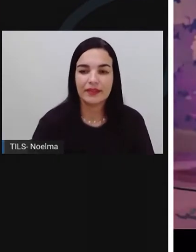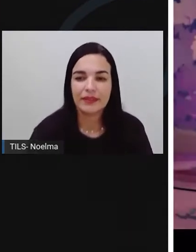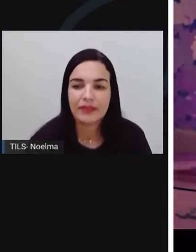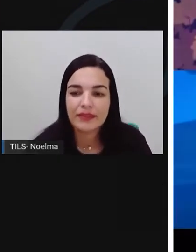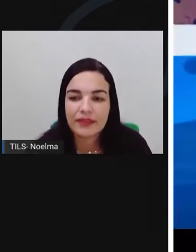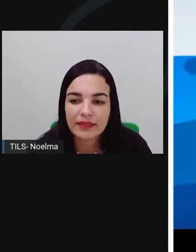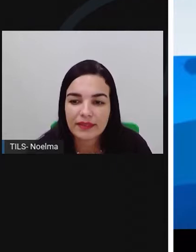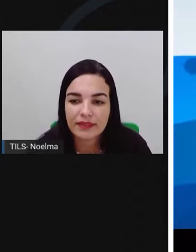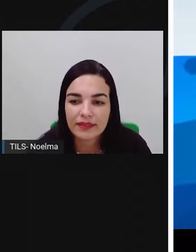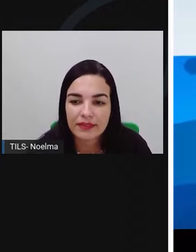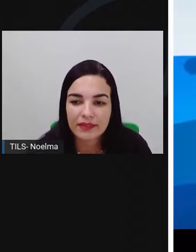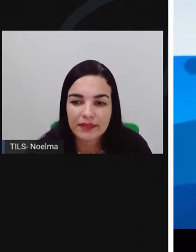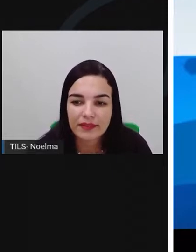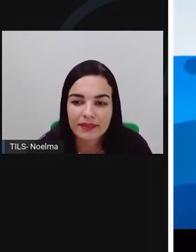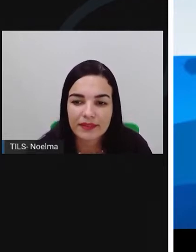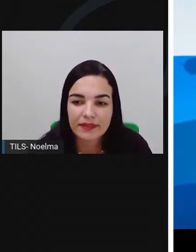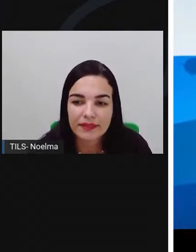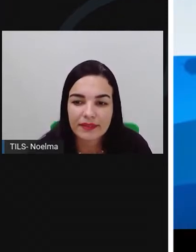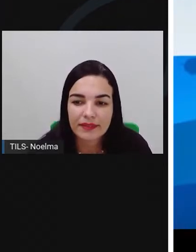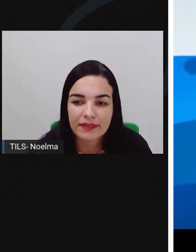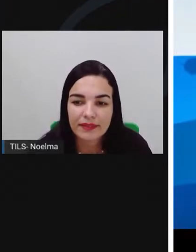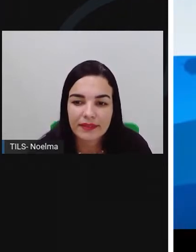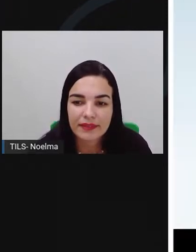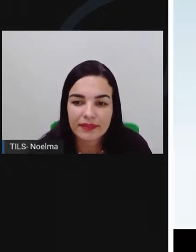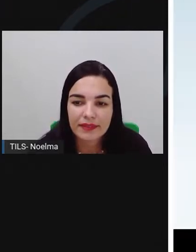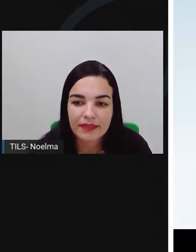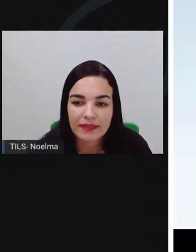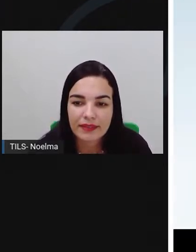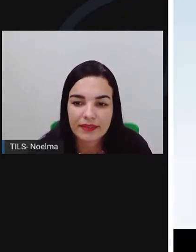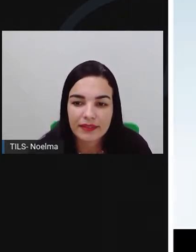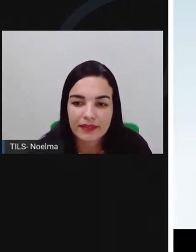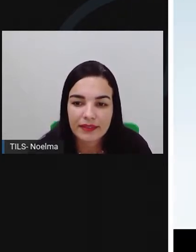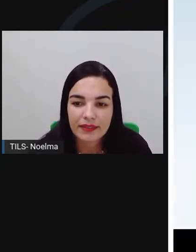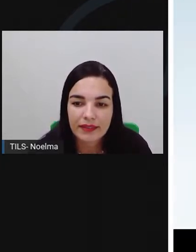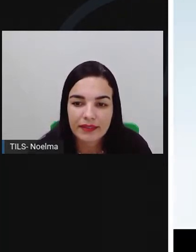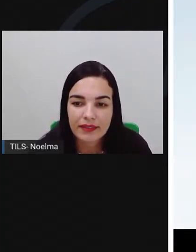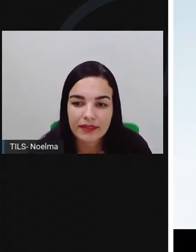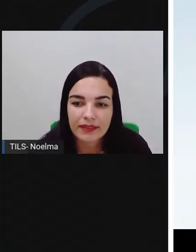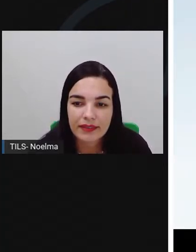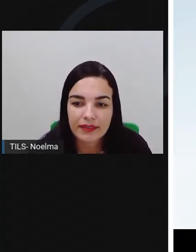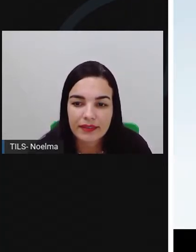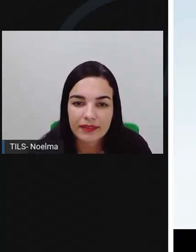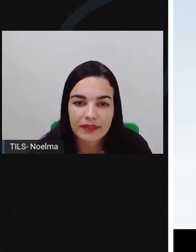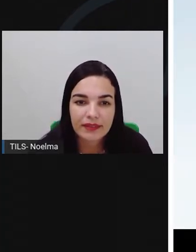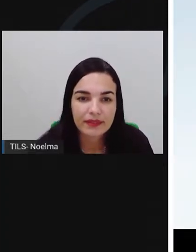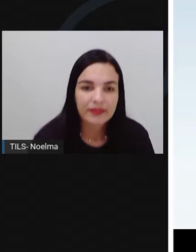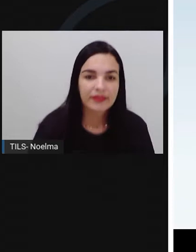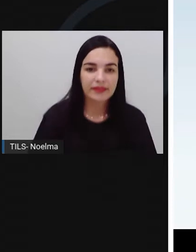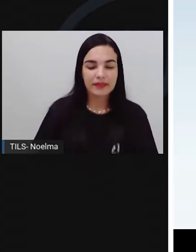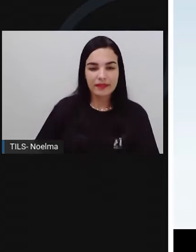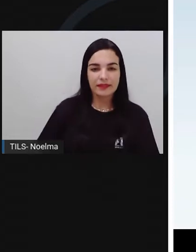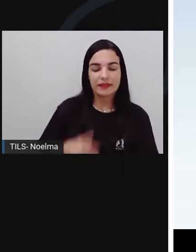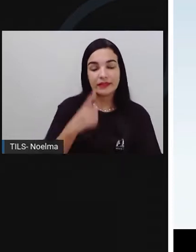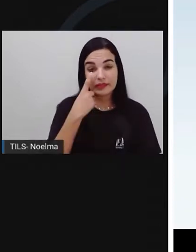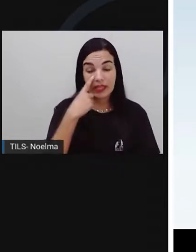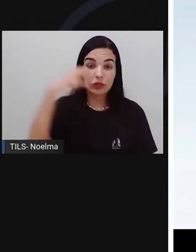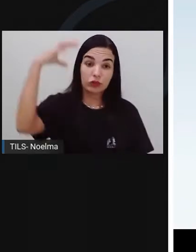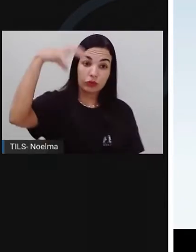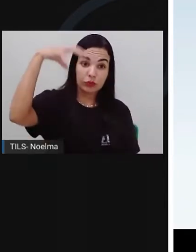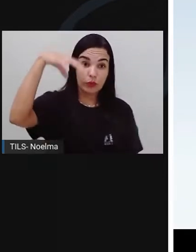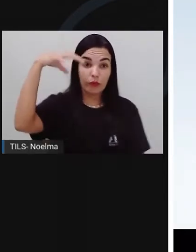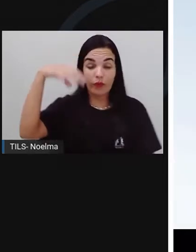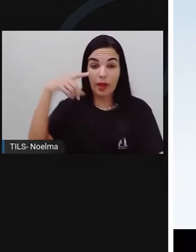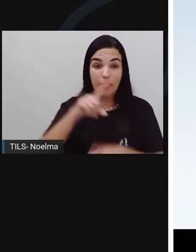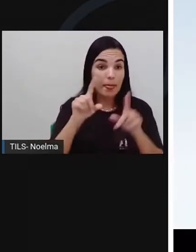de eletricidade. E por que a sua mãe repreendeu você? Porque estávamos caminhando, vi o cabo no chão e, para mostrar para ela, corri